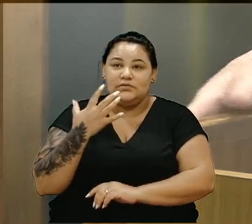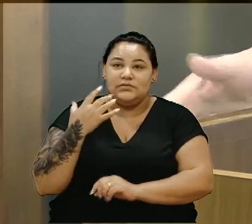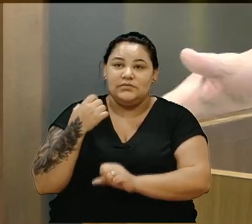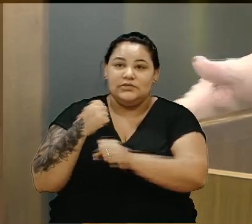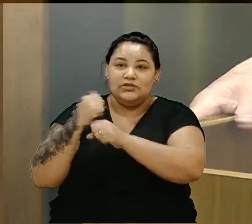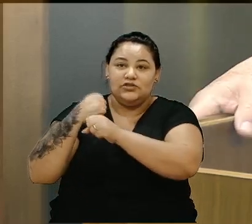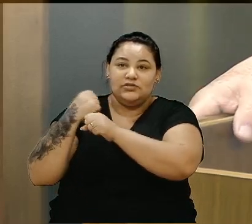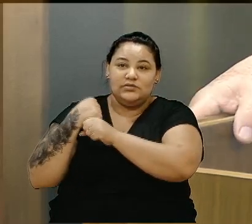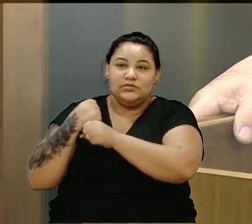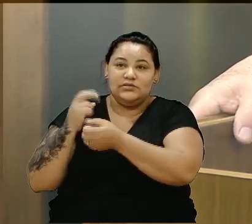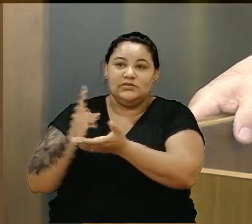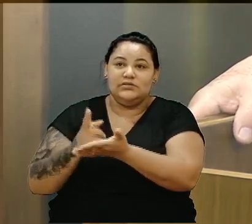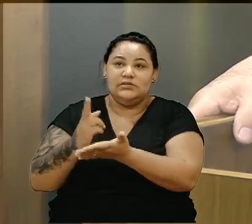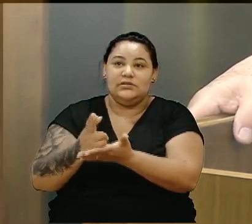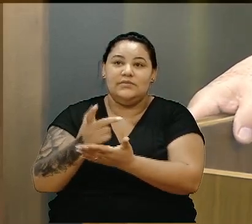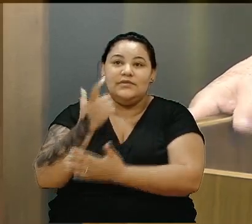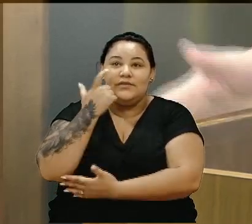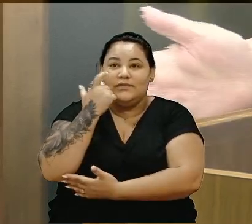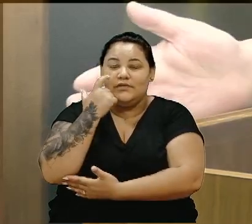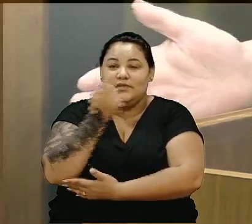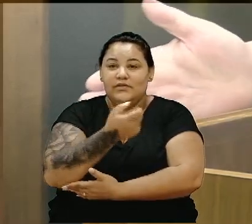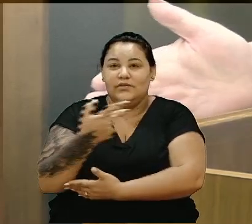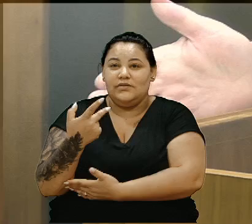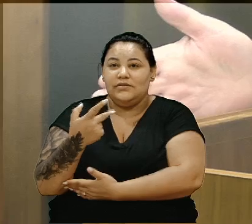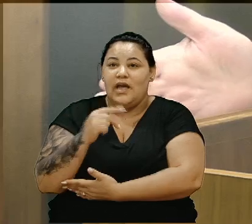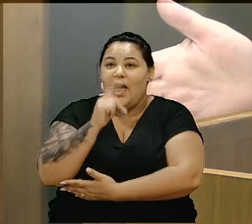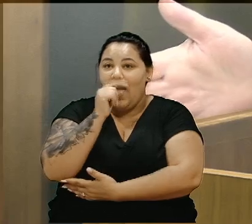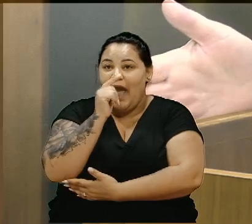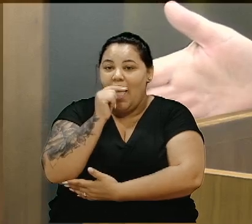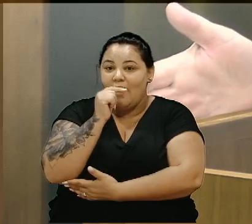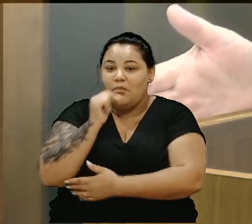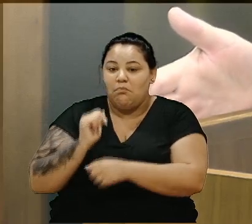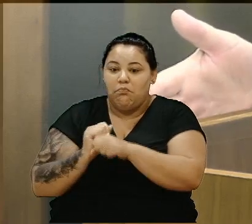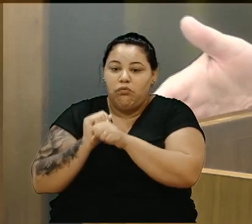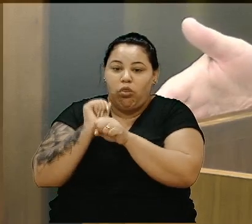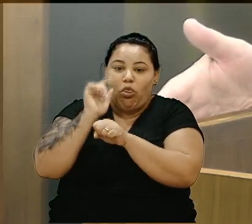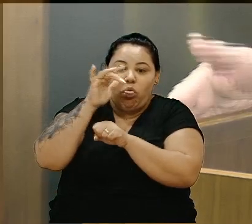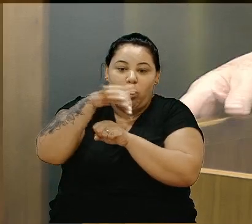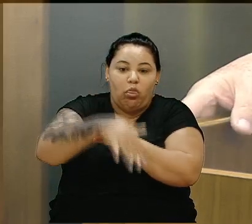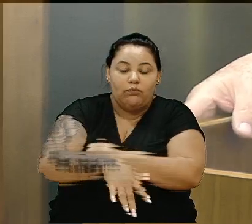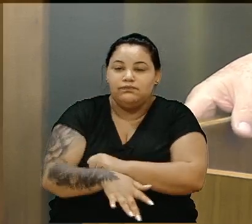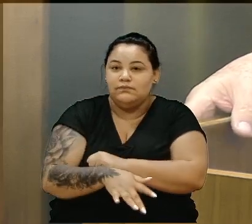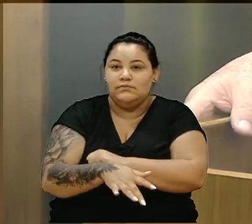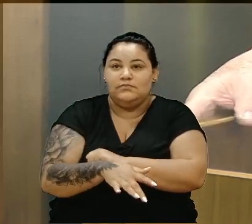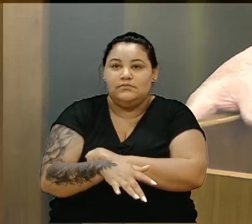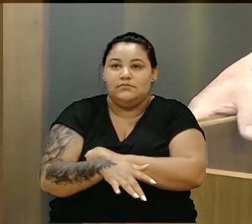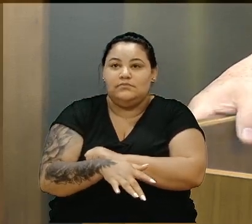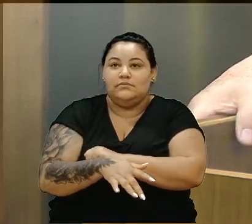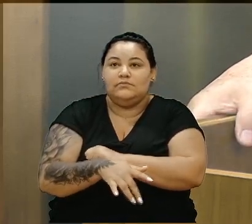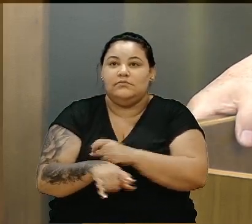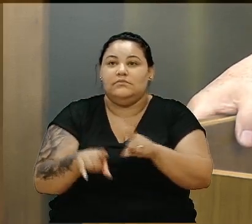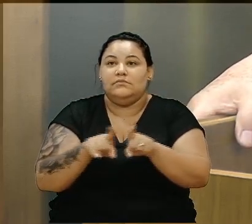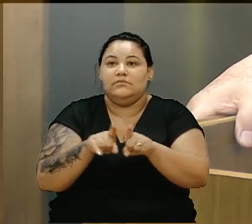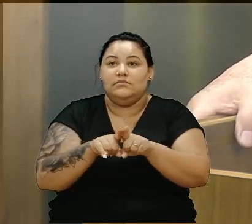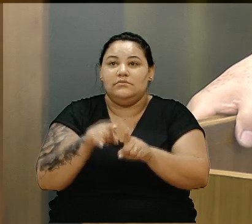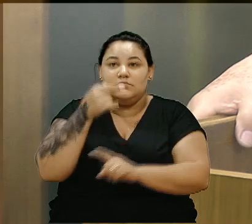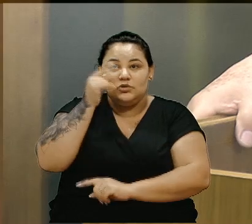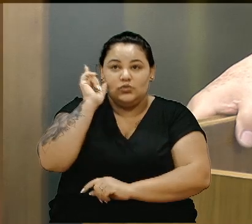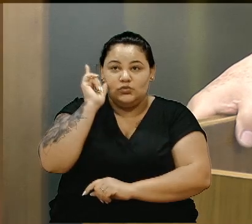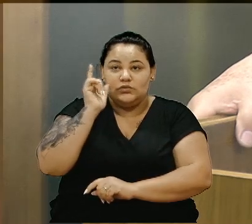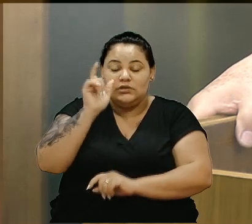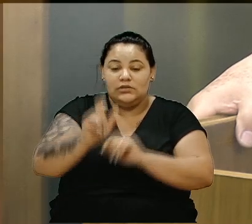antigos sempre viram o vertedouro, a água passando por cima, né, sem problema nenhum. Tá? Mesmo ontem, que o pessoal